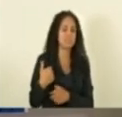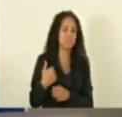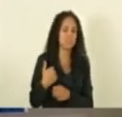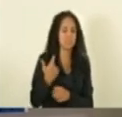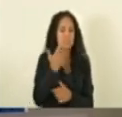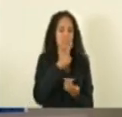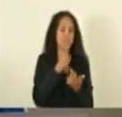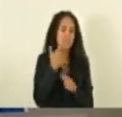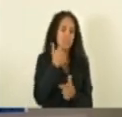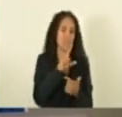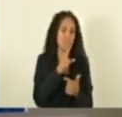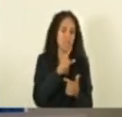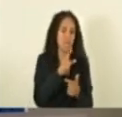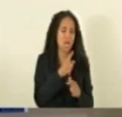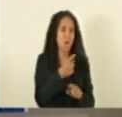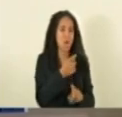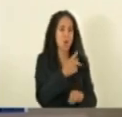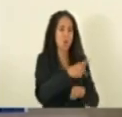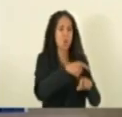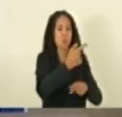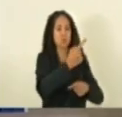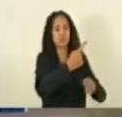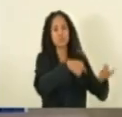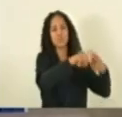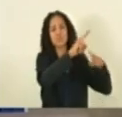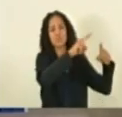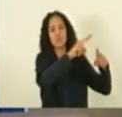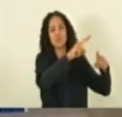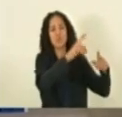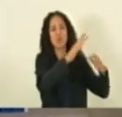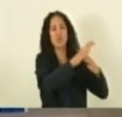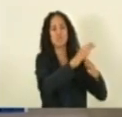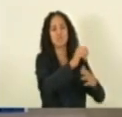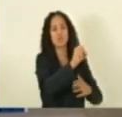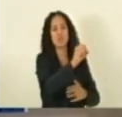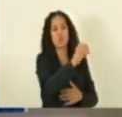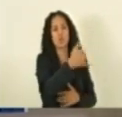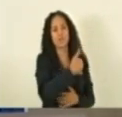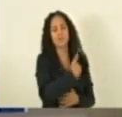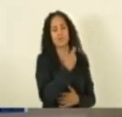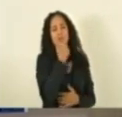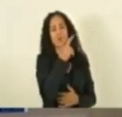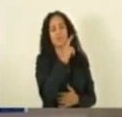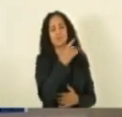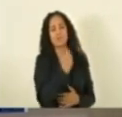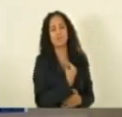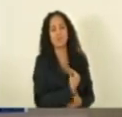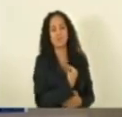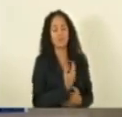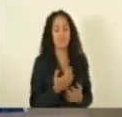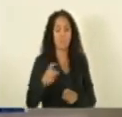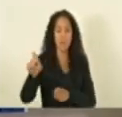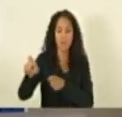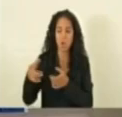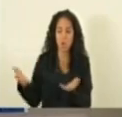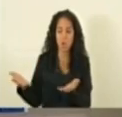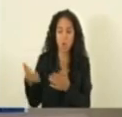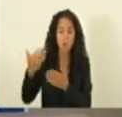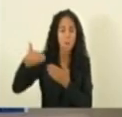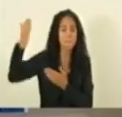estão ultrapassando 80 anos. A agricultura hoje, imagine, no passado as